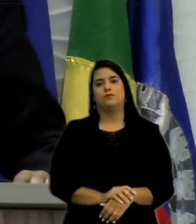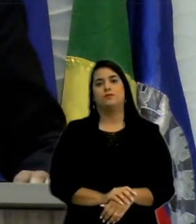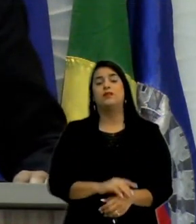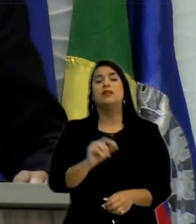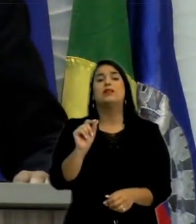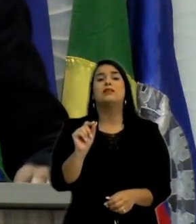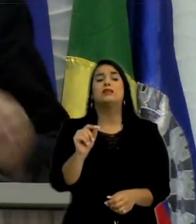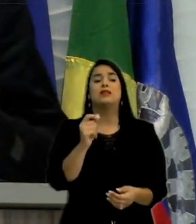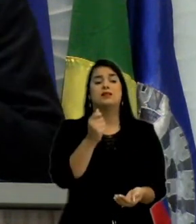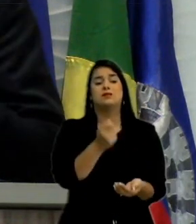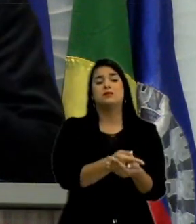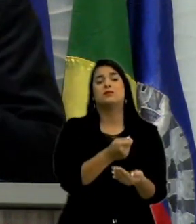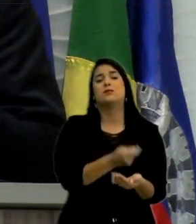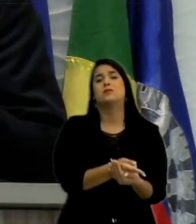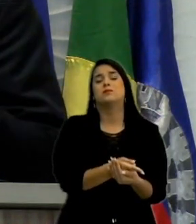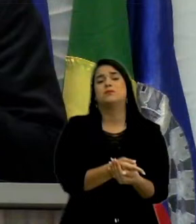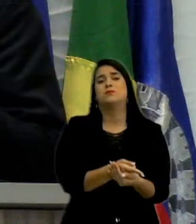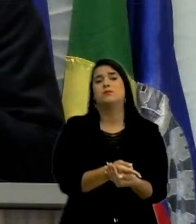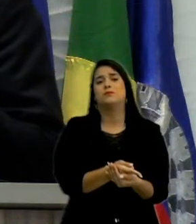vai pagar